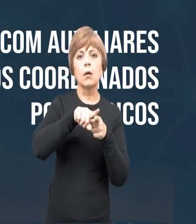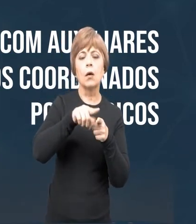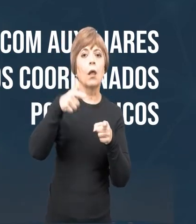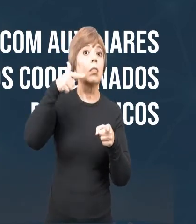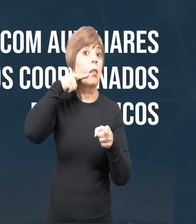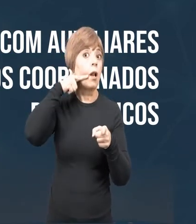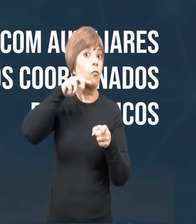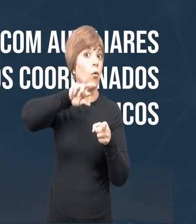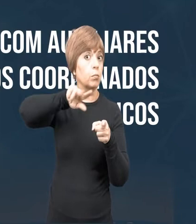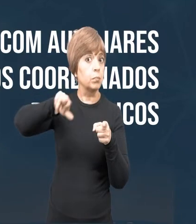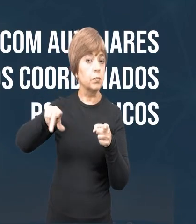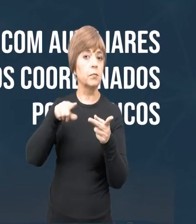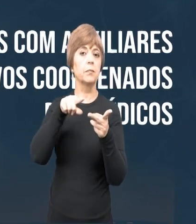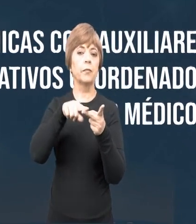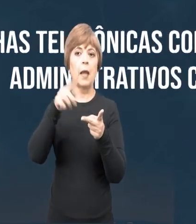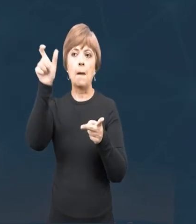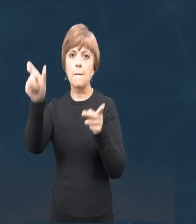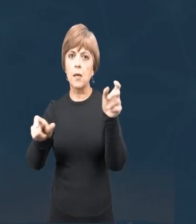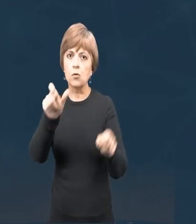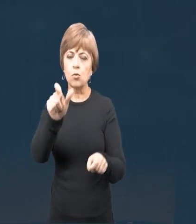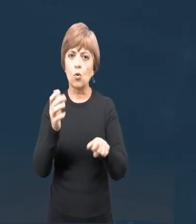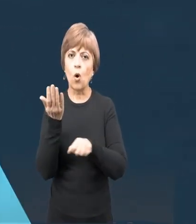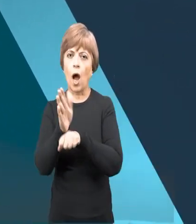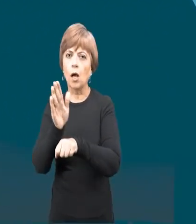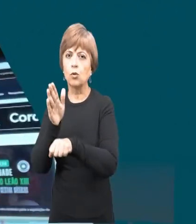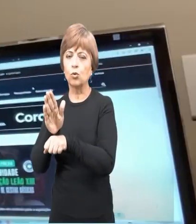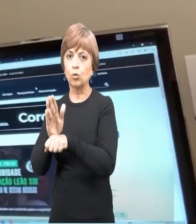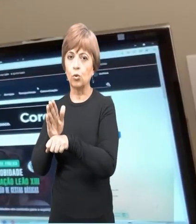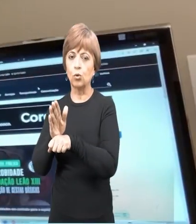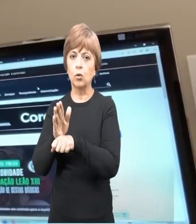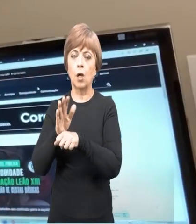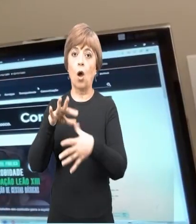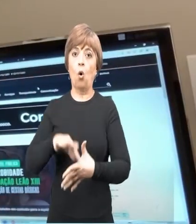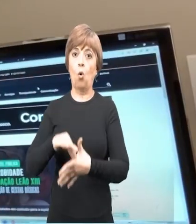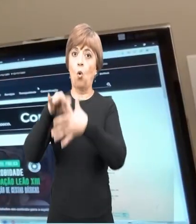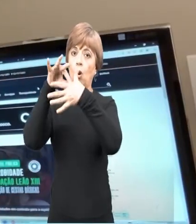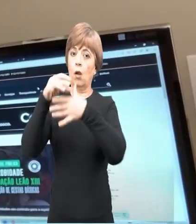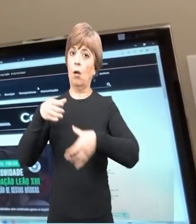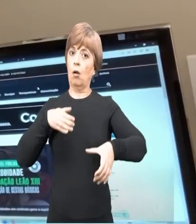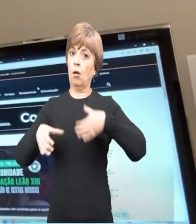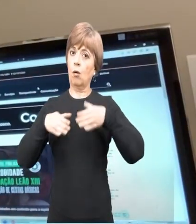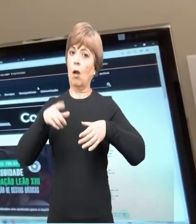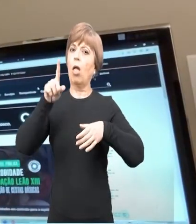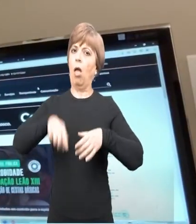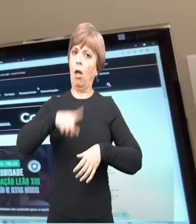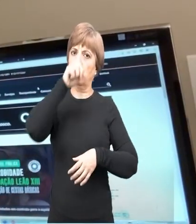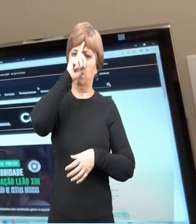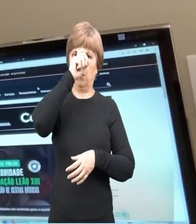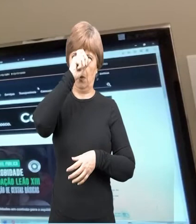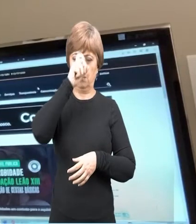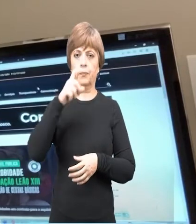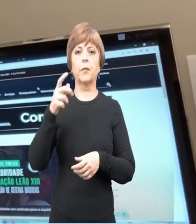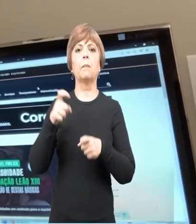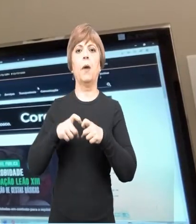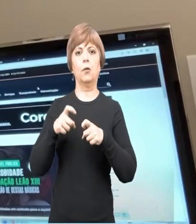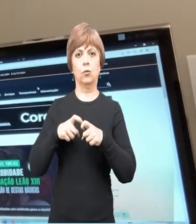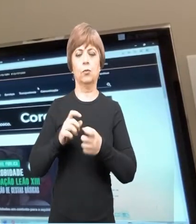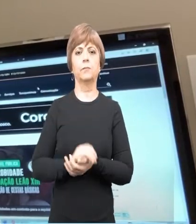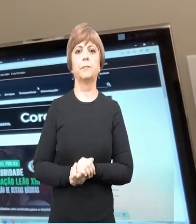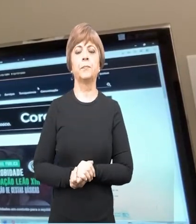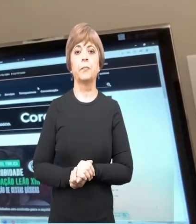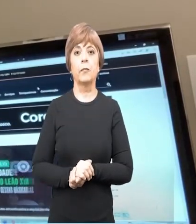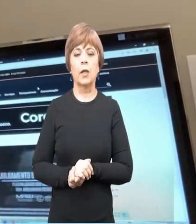auxiliares administrativos coordenados por um médico. E uma outra medida interessante adotada pela unidade depois